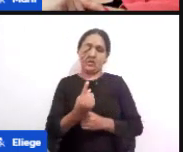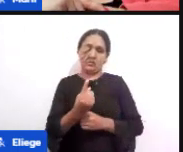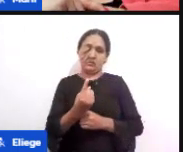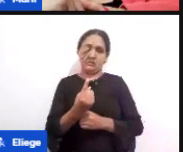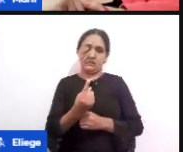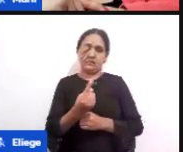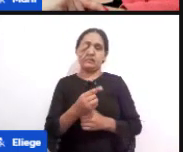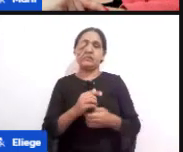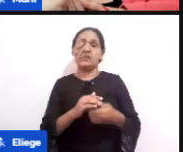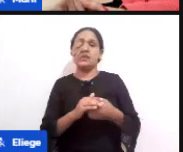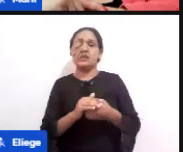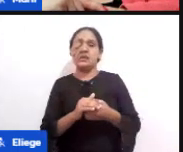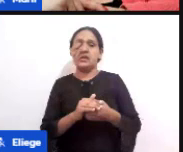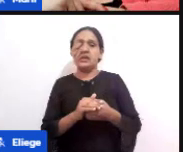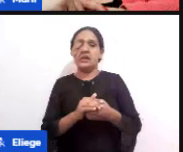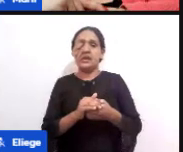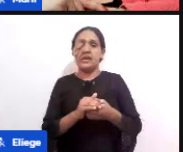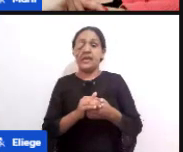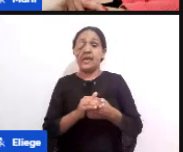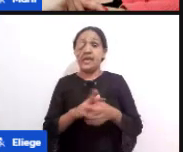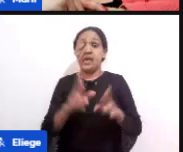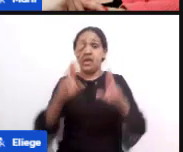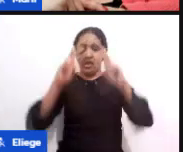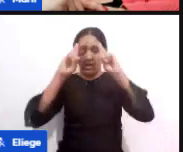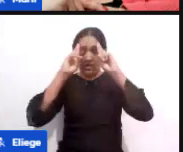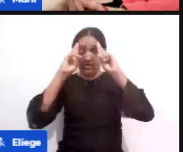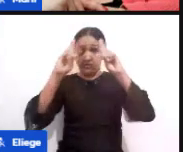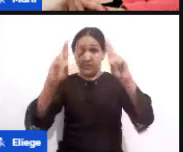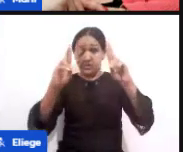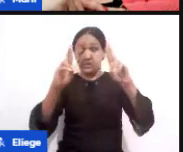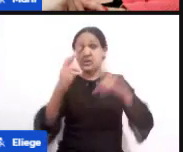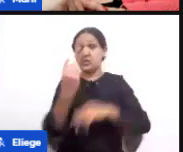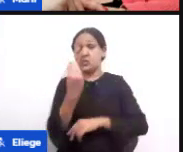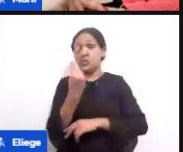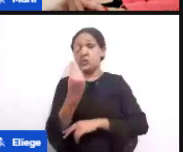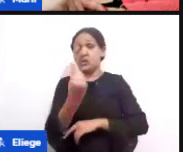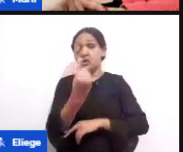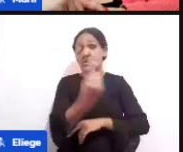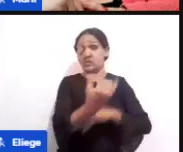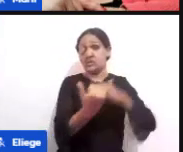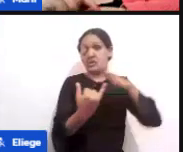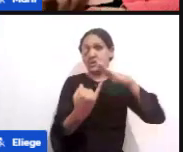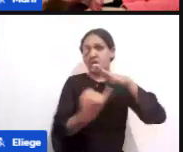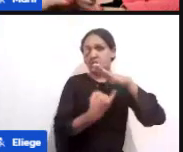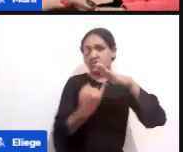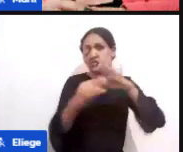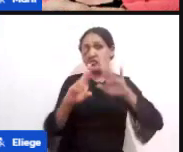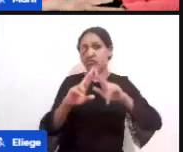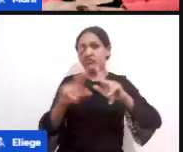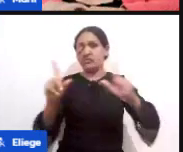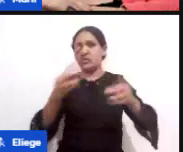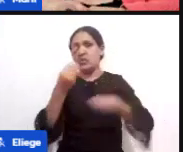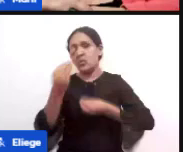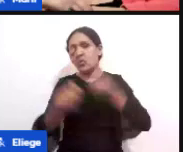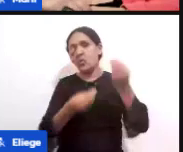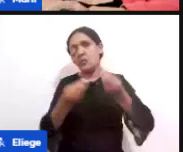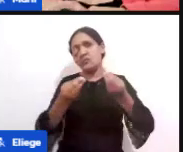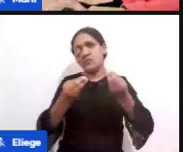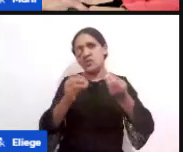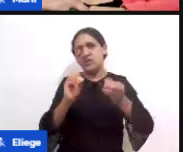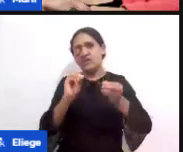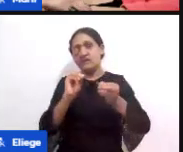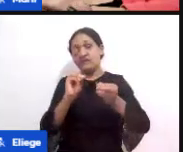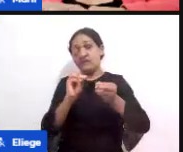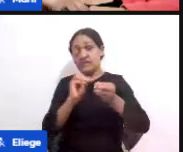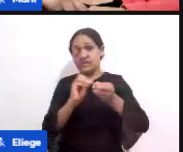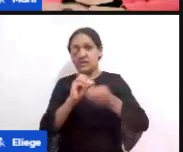a singularidade do contexto de cada instituição, de como nós recebemos esse aluno. Foi o que a Luciana